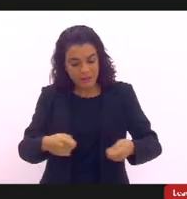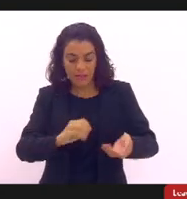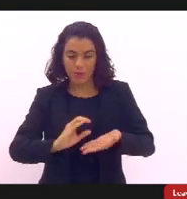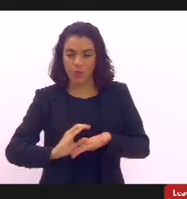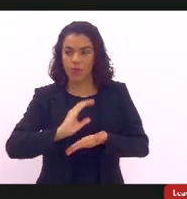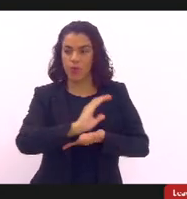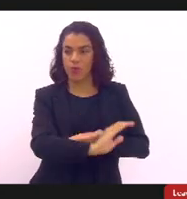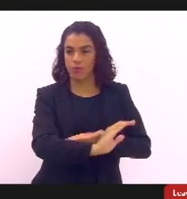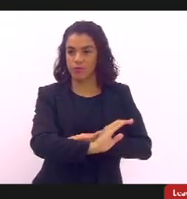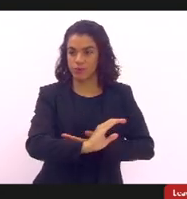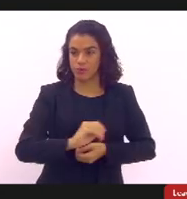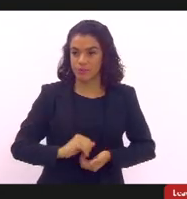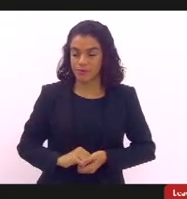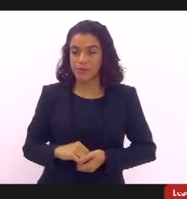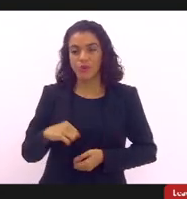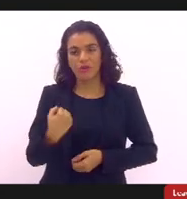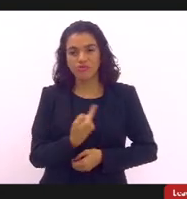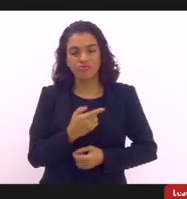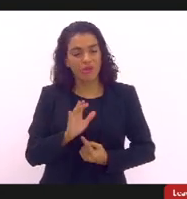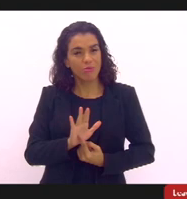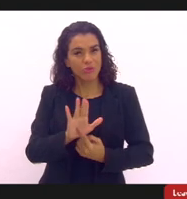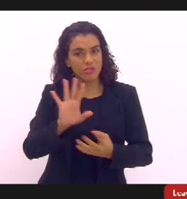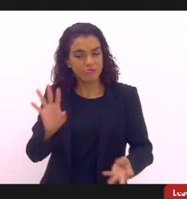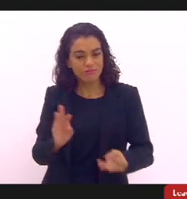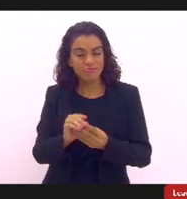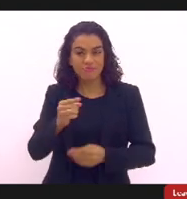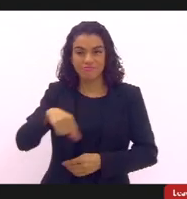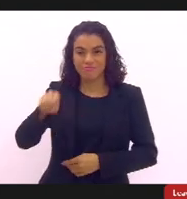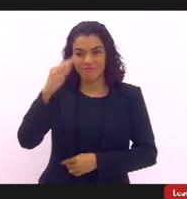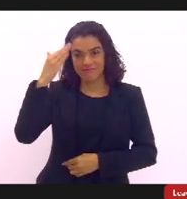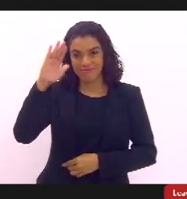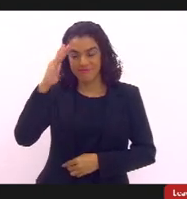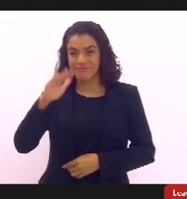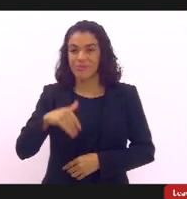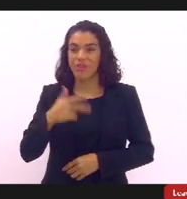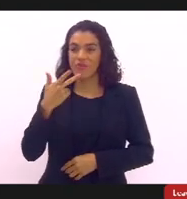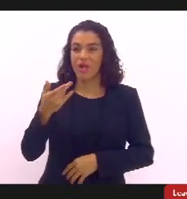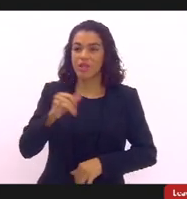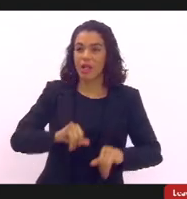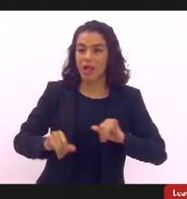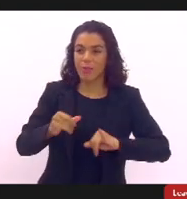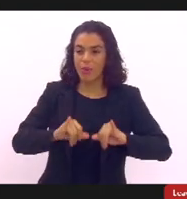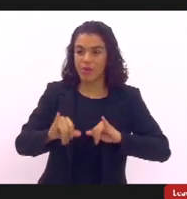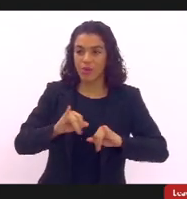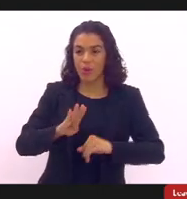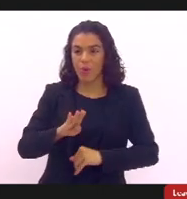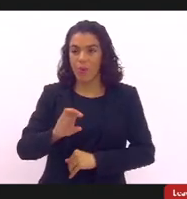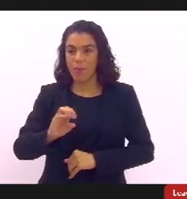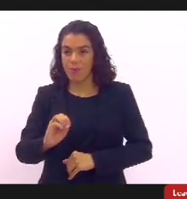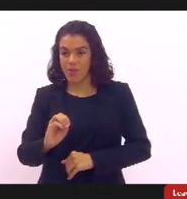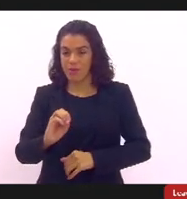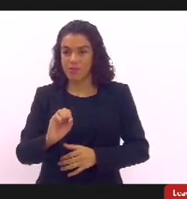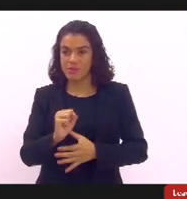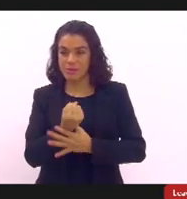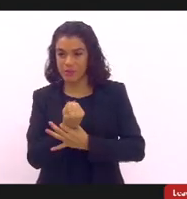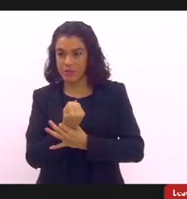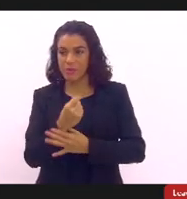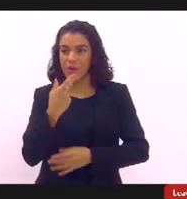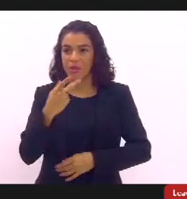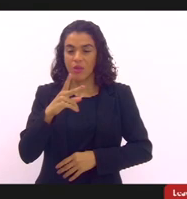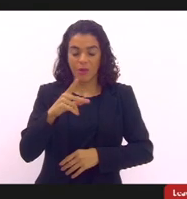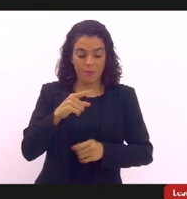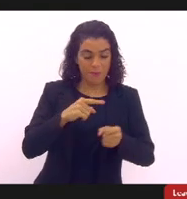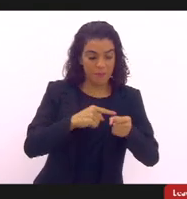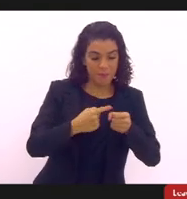robusto. Então, a gente está mostrando aqui só para vocês entenderem. Então, quando fala em laboratório de biossegurança, a gente está falando de laboratórios no nível